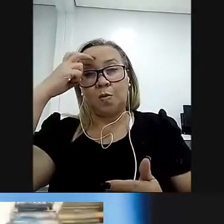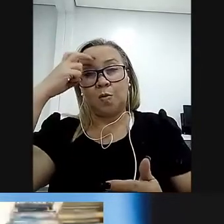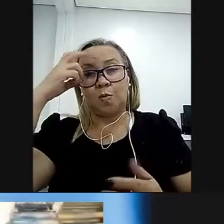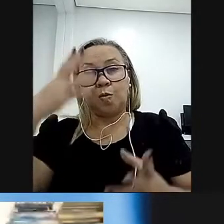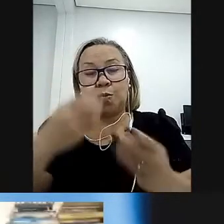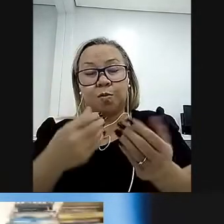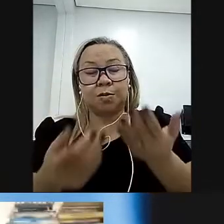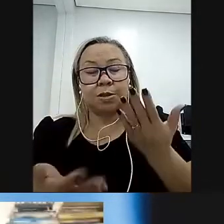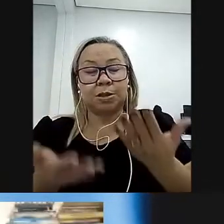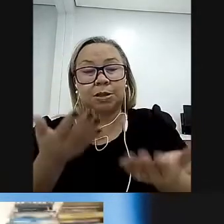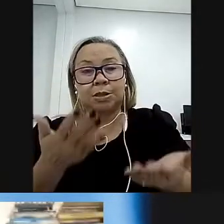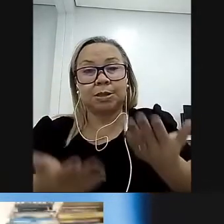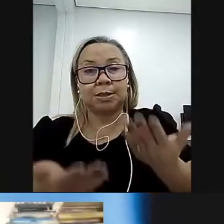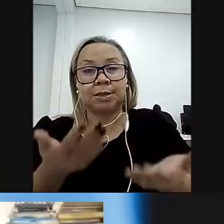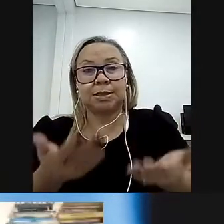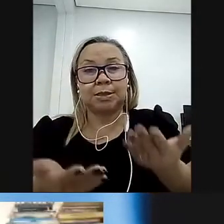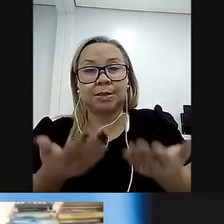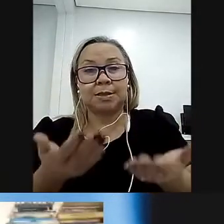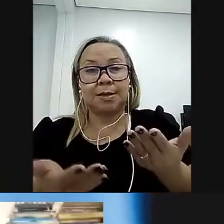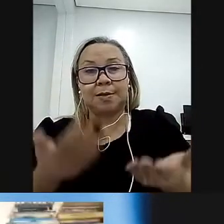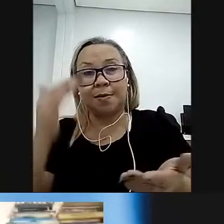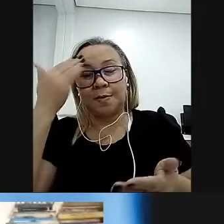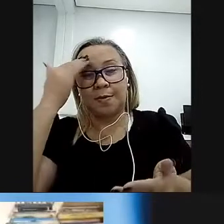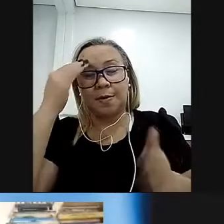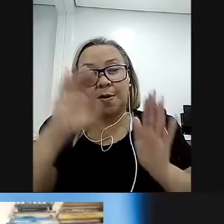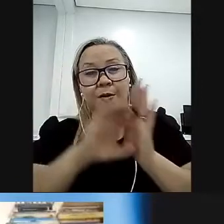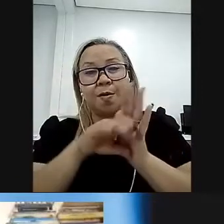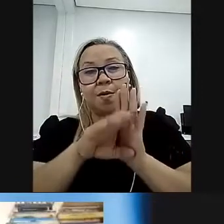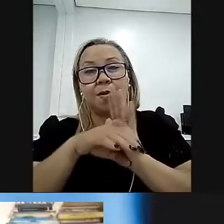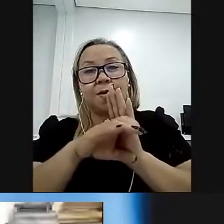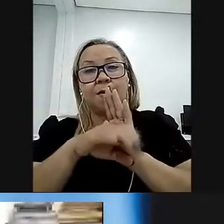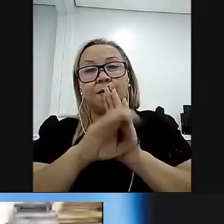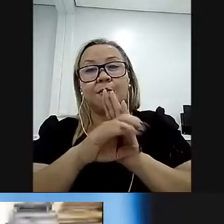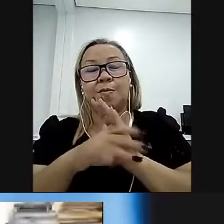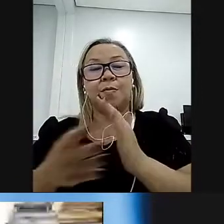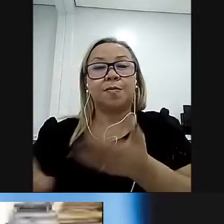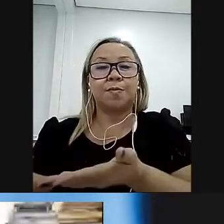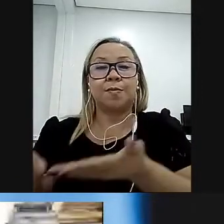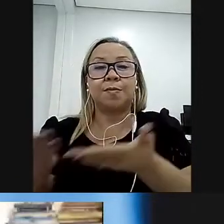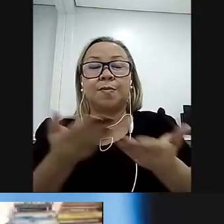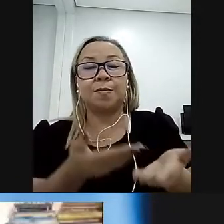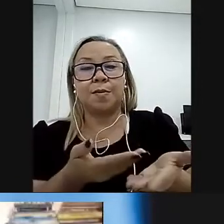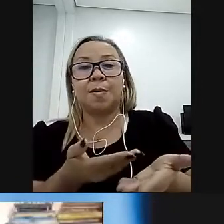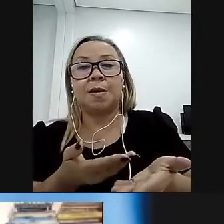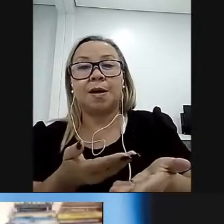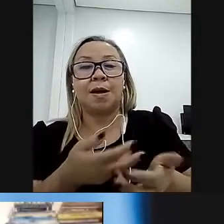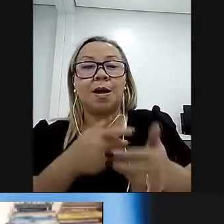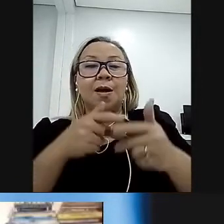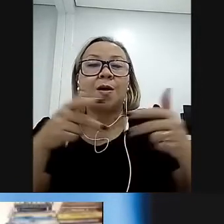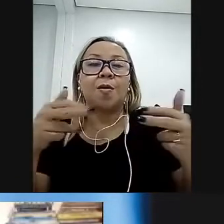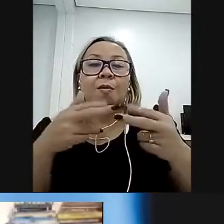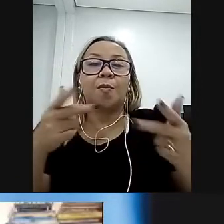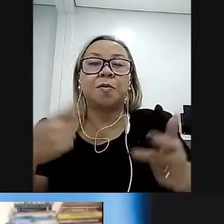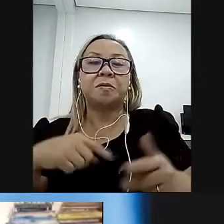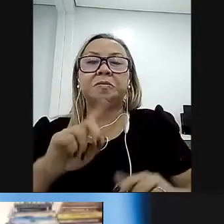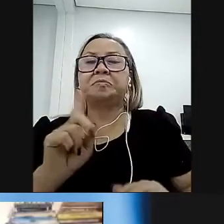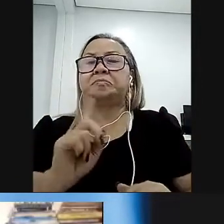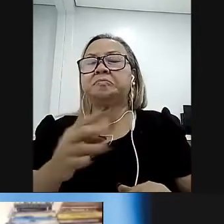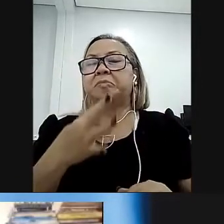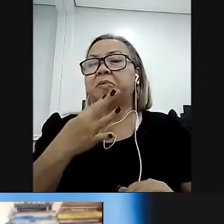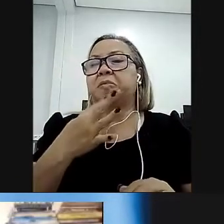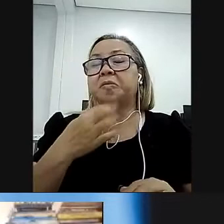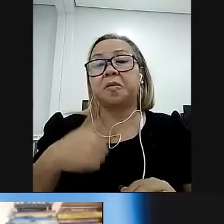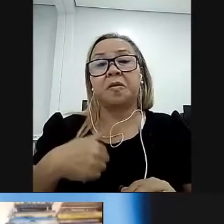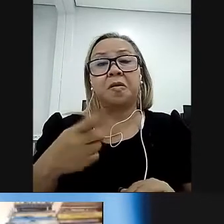né? Nos conceitos e tal. Ele traz coisas que a gente nem conhecia. Eu não conhecia na